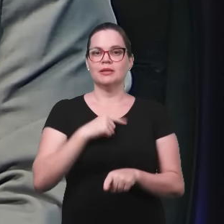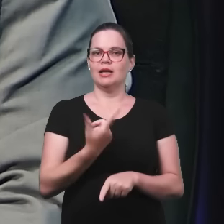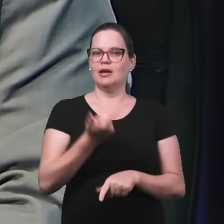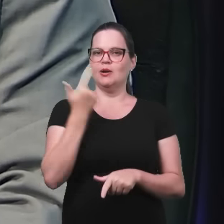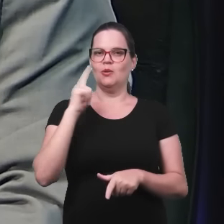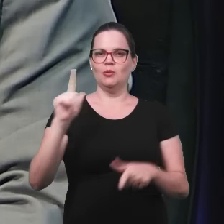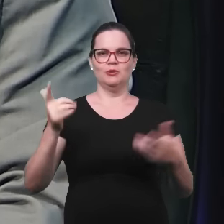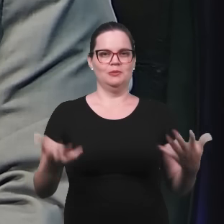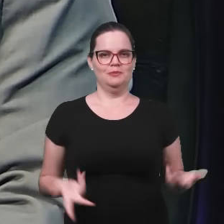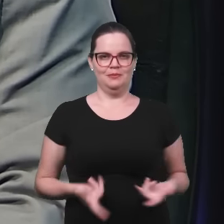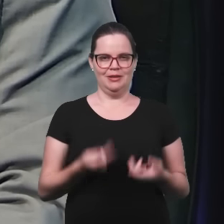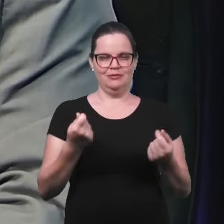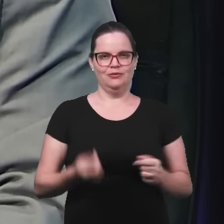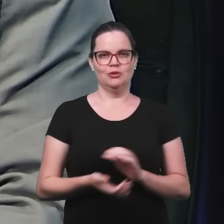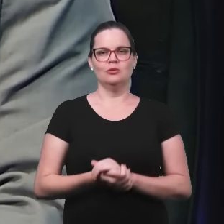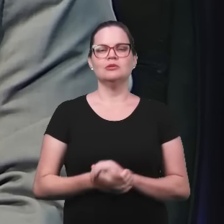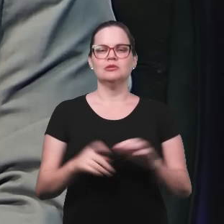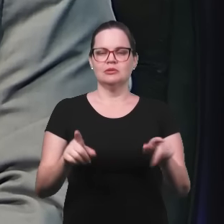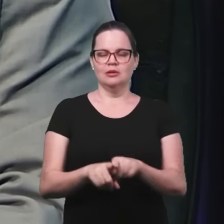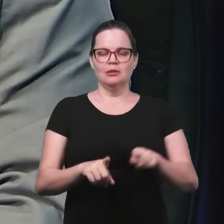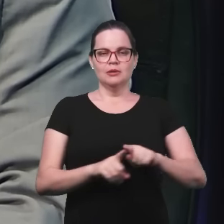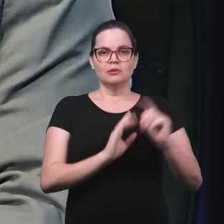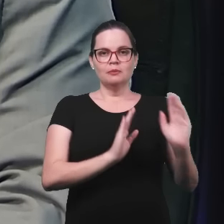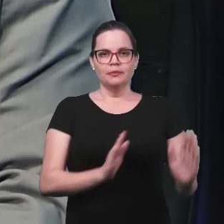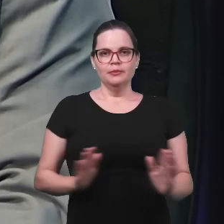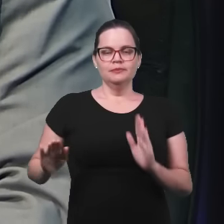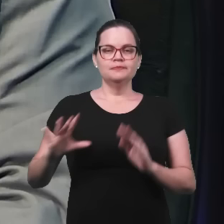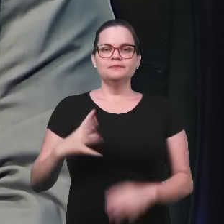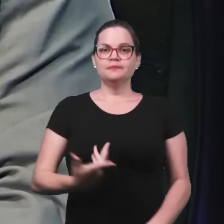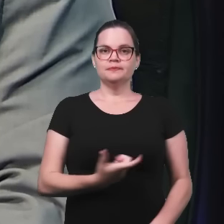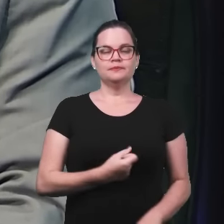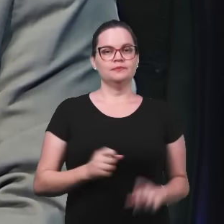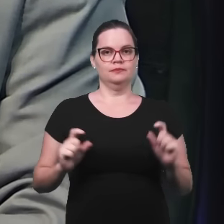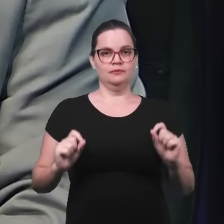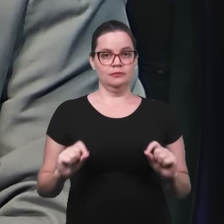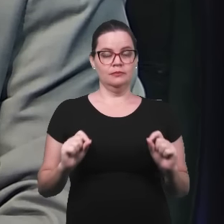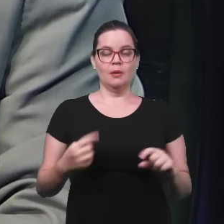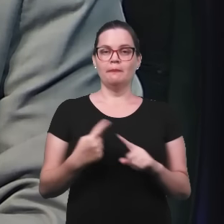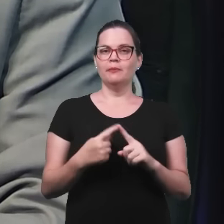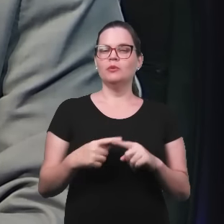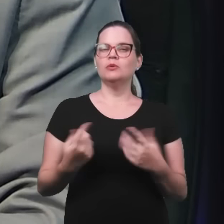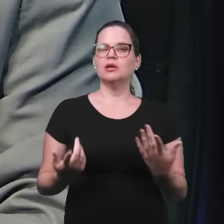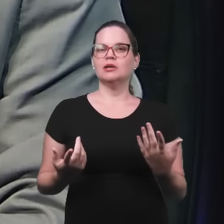maravilhoso no processo da salvação, né? Porque você tem